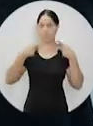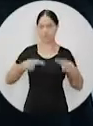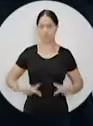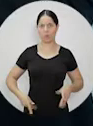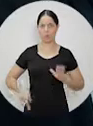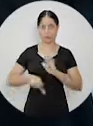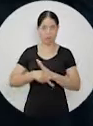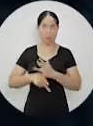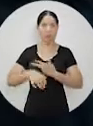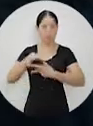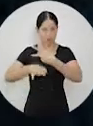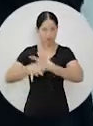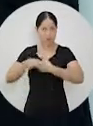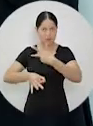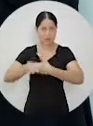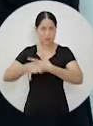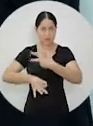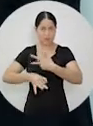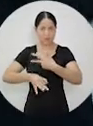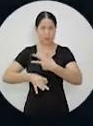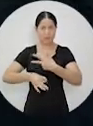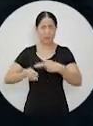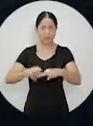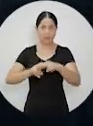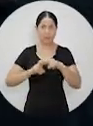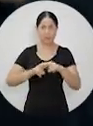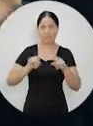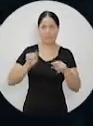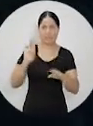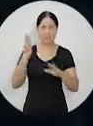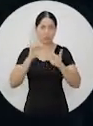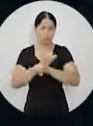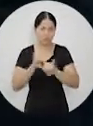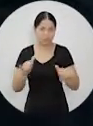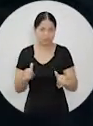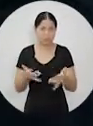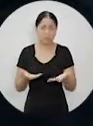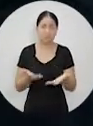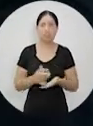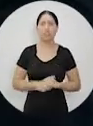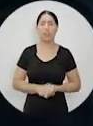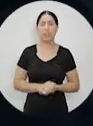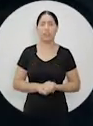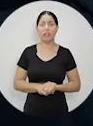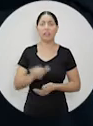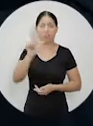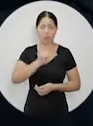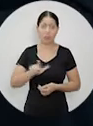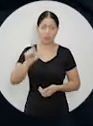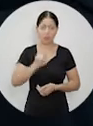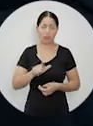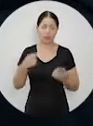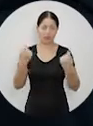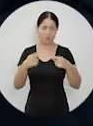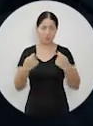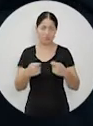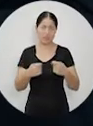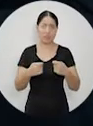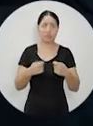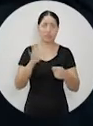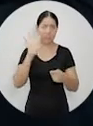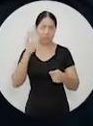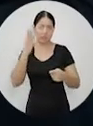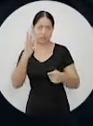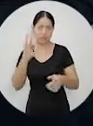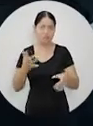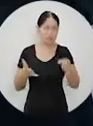a postura do Poder Judiciário em relação a essas fake news. Então é evidente que muitas vezes a mesma